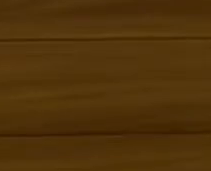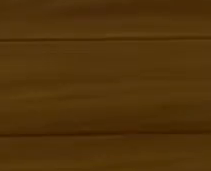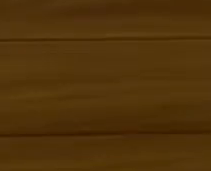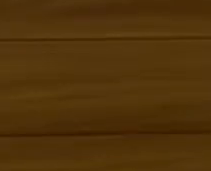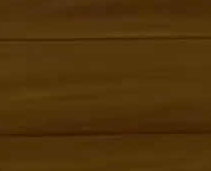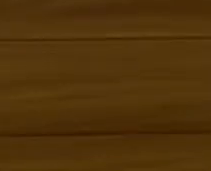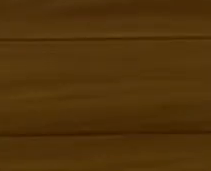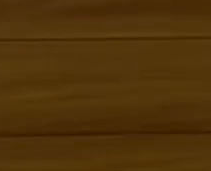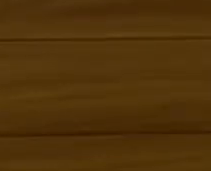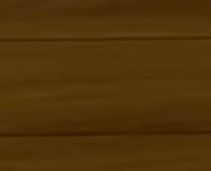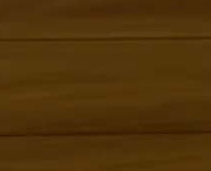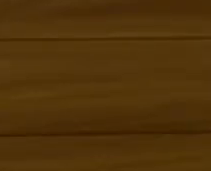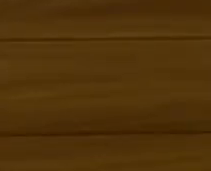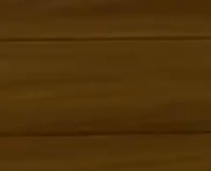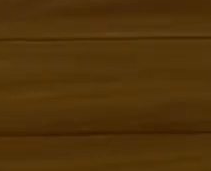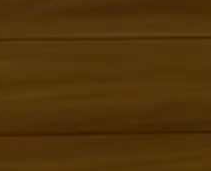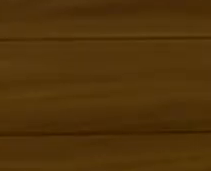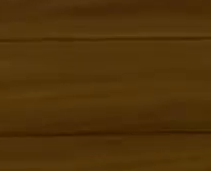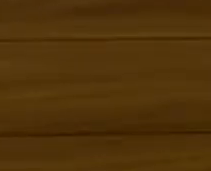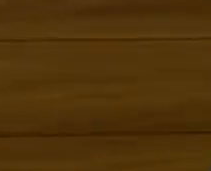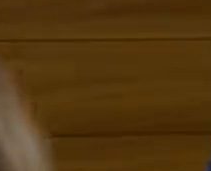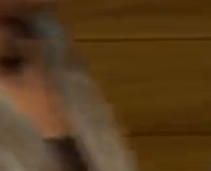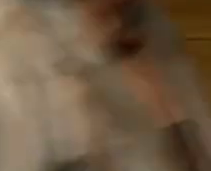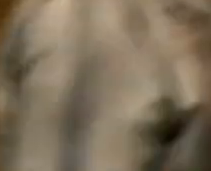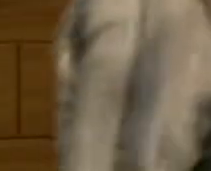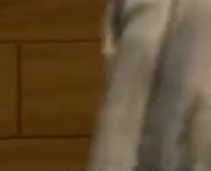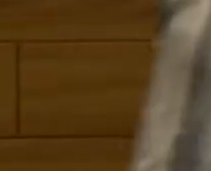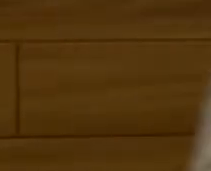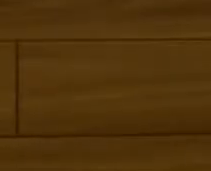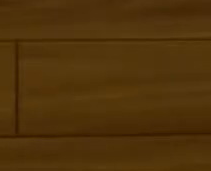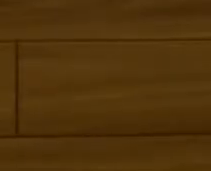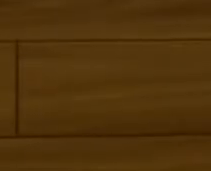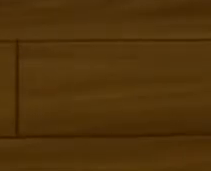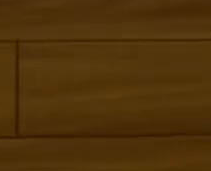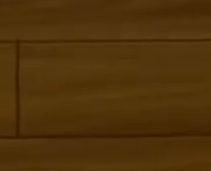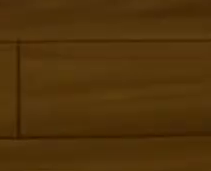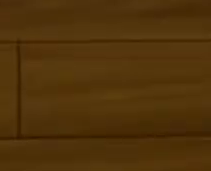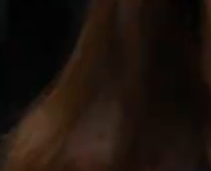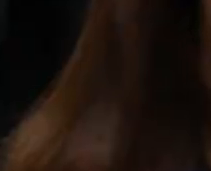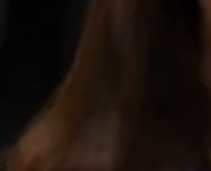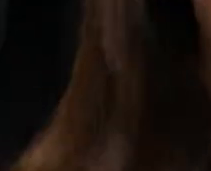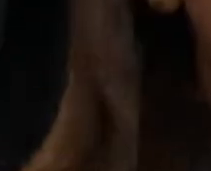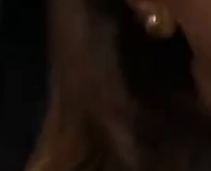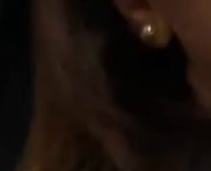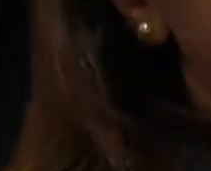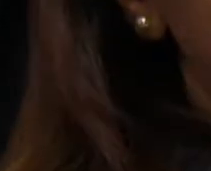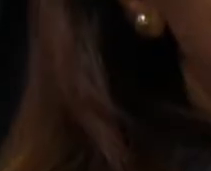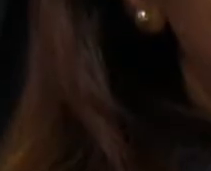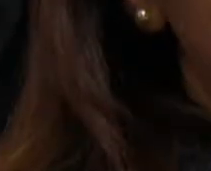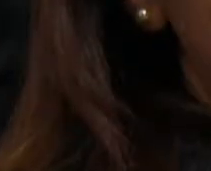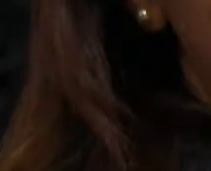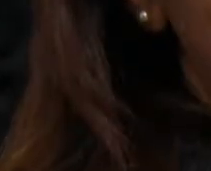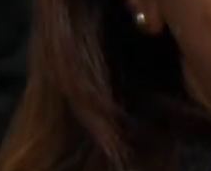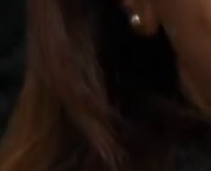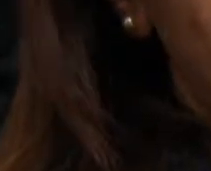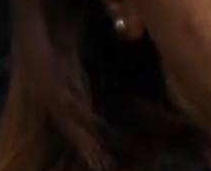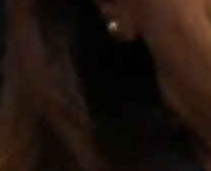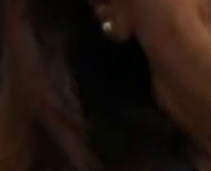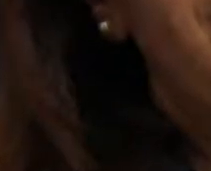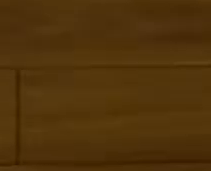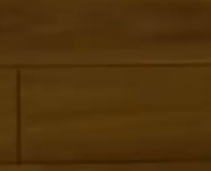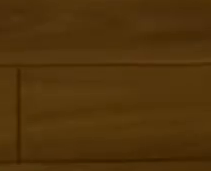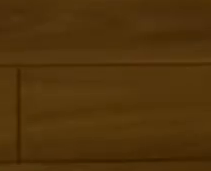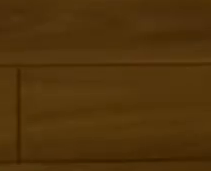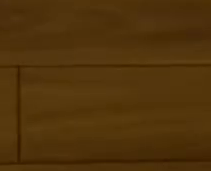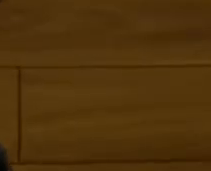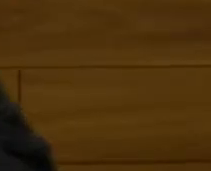estava escutando a Rádio Ipanema e a Márcia estava reclamando, vereador Yara, do